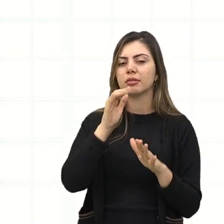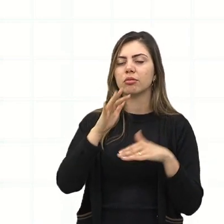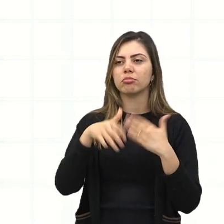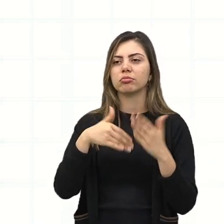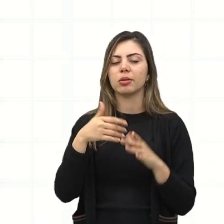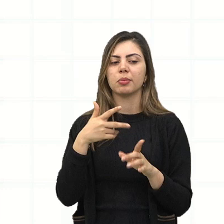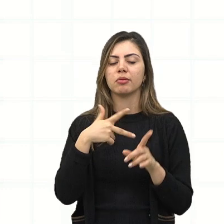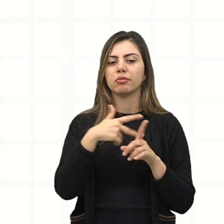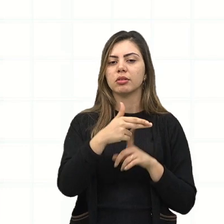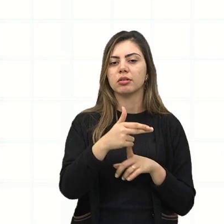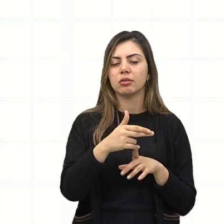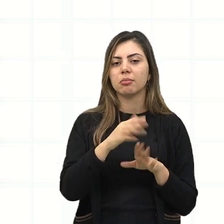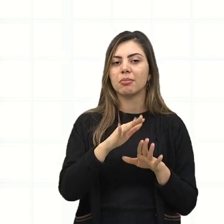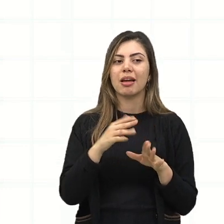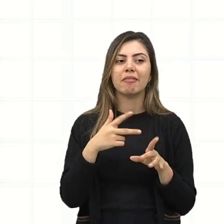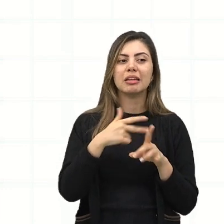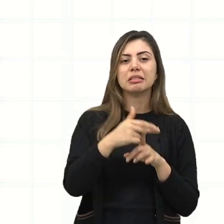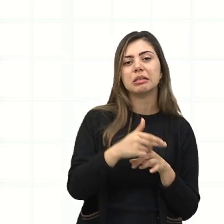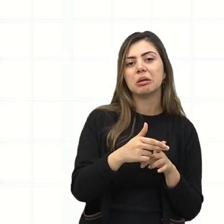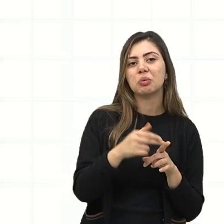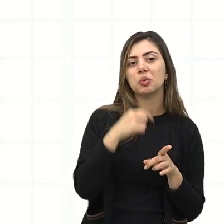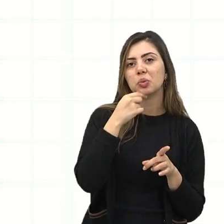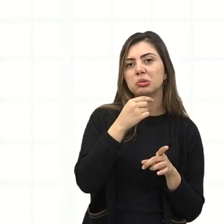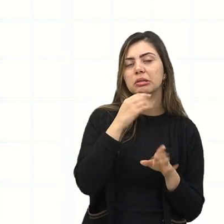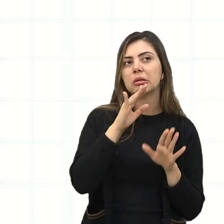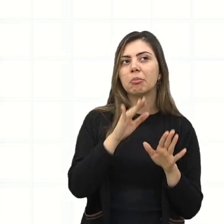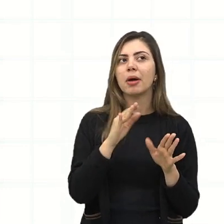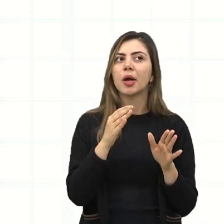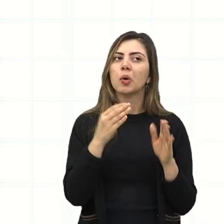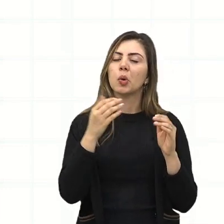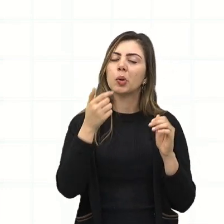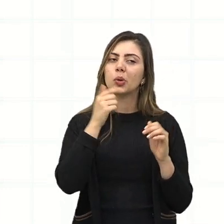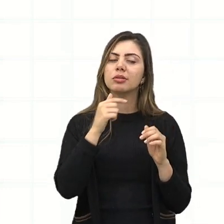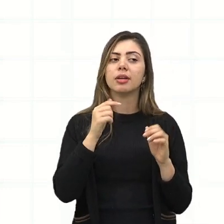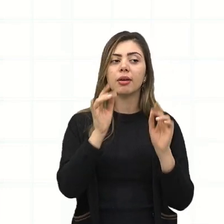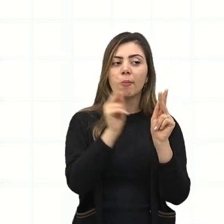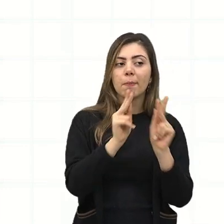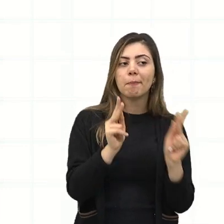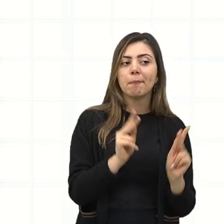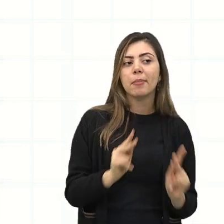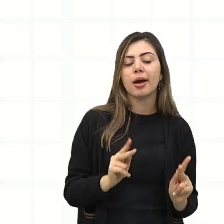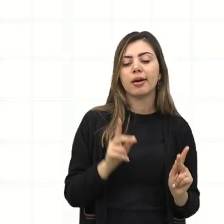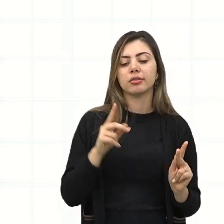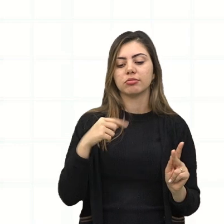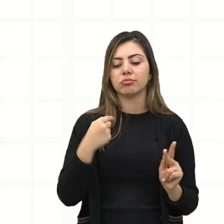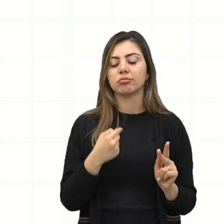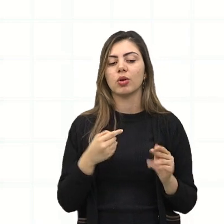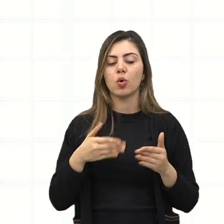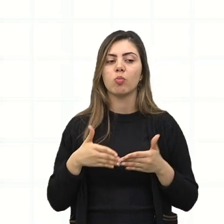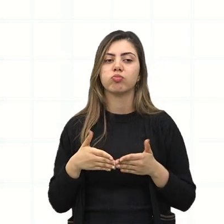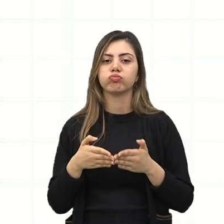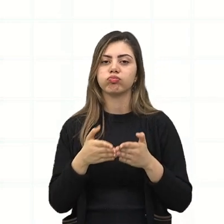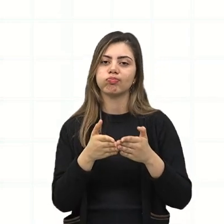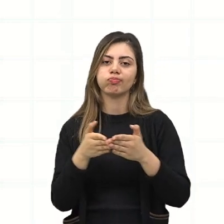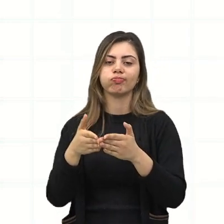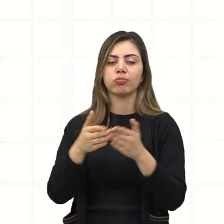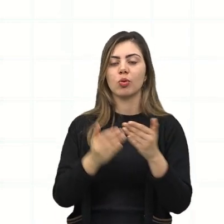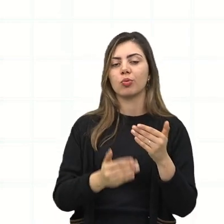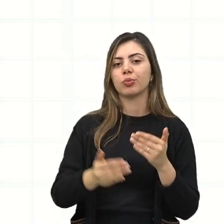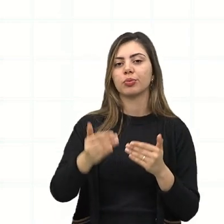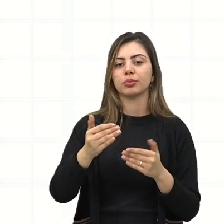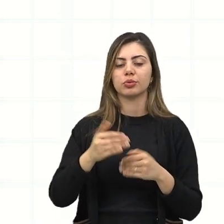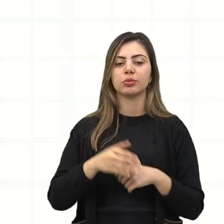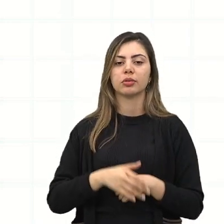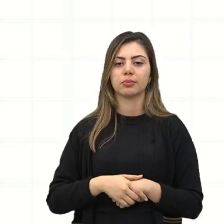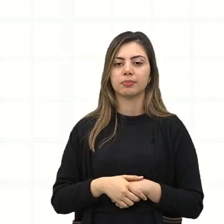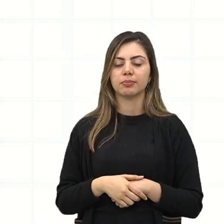embora não as derrotem, mas eles conseguem ali uma solução pacífica para que eles consigam prosseguir a sua